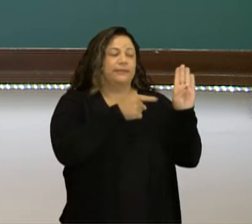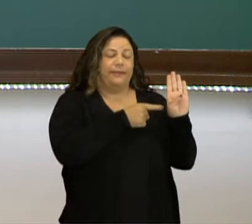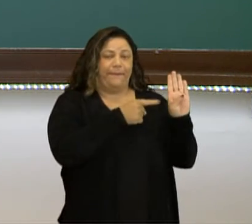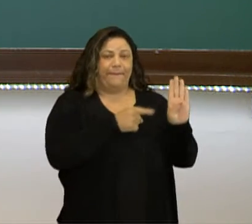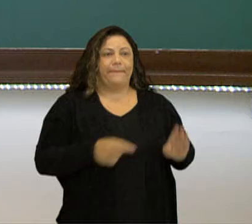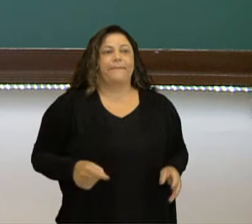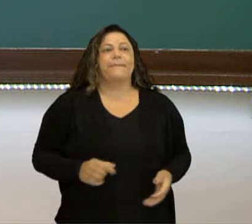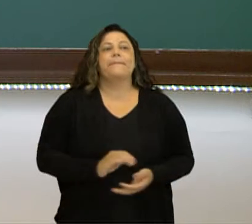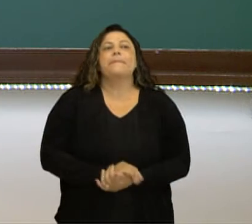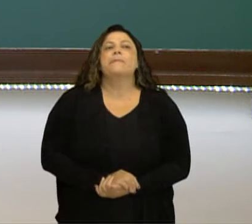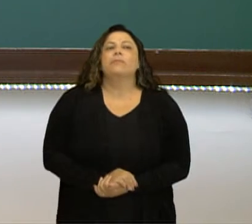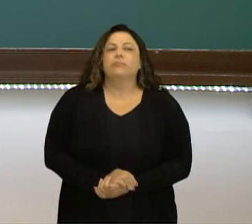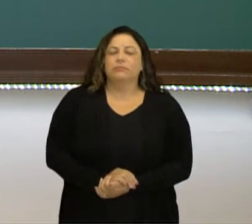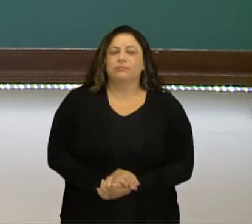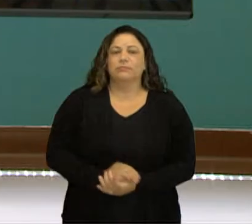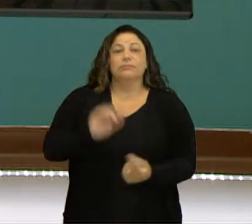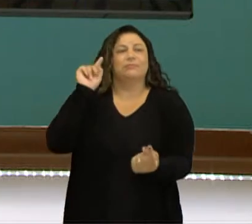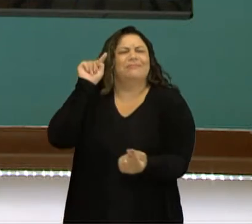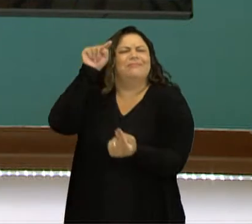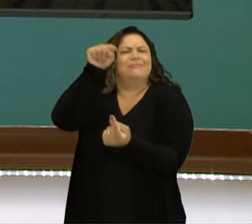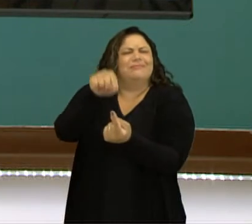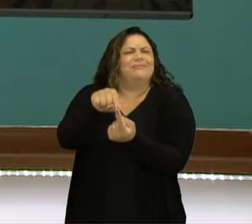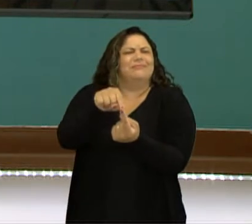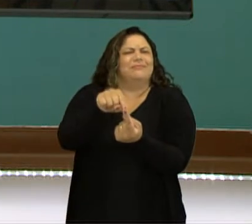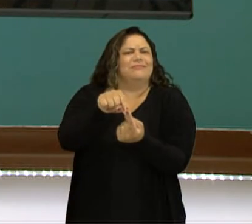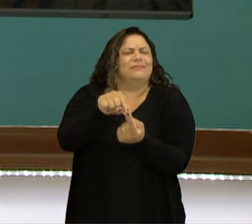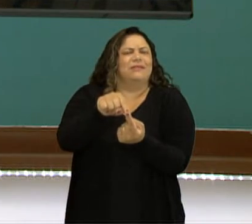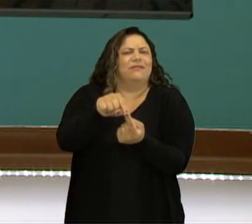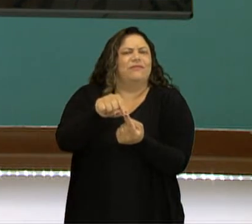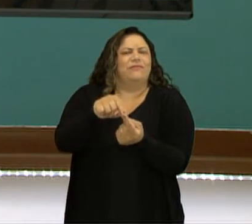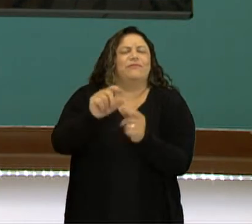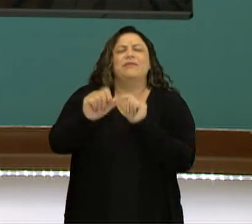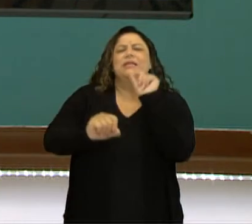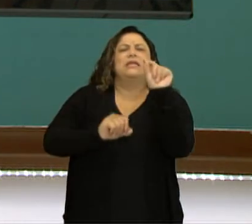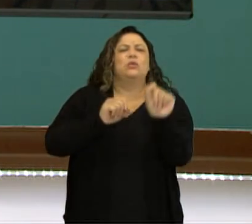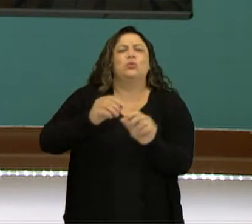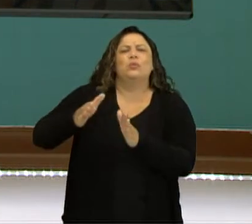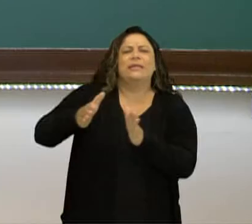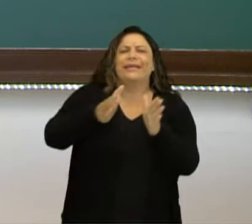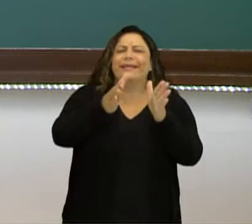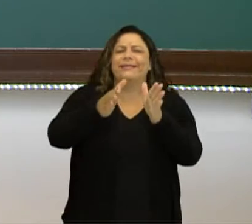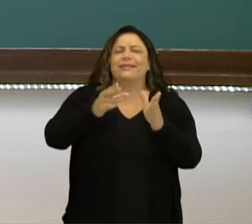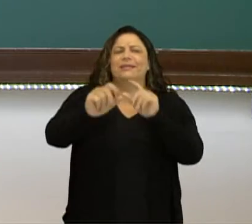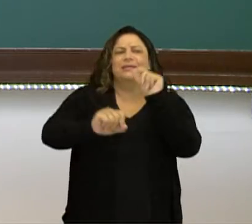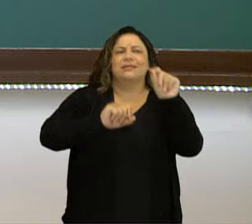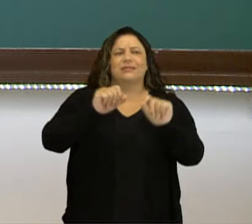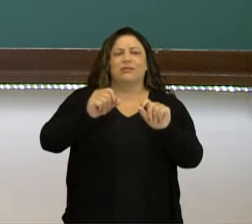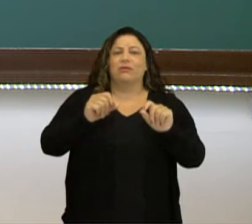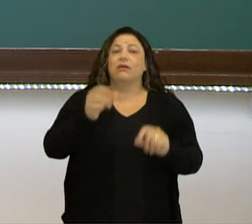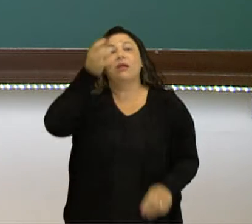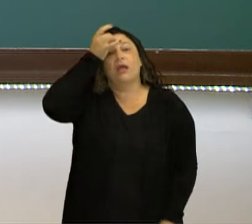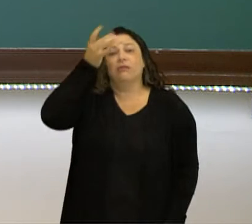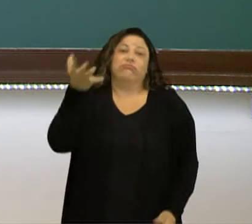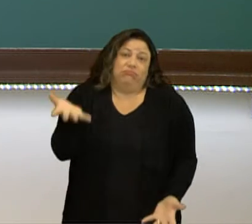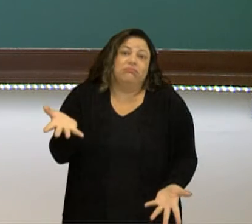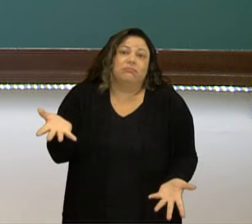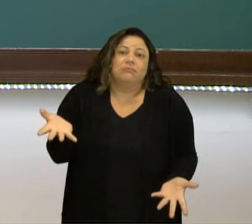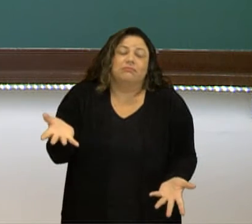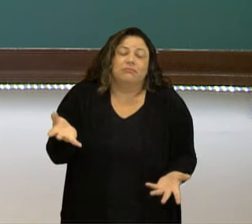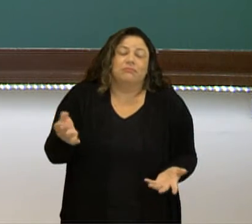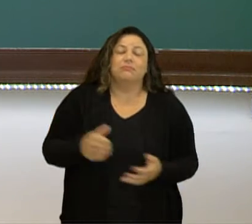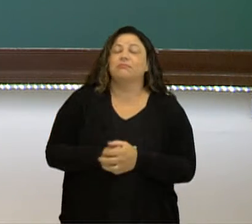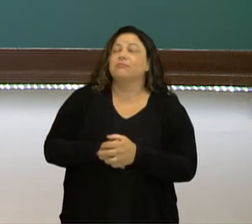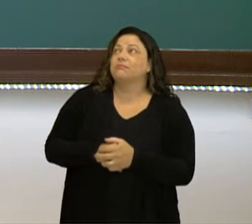sobre o referencial. O que define a trajetória desse referencial? Cara, muito simples. O que define